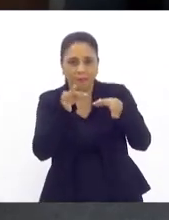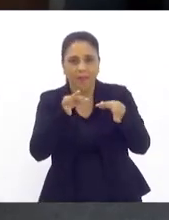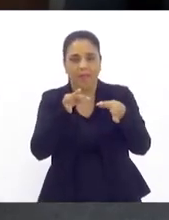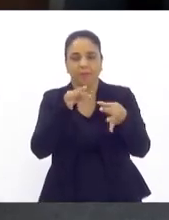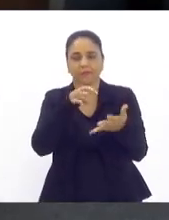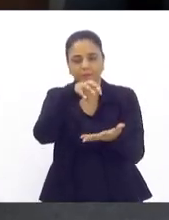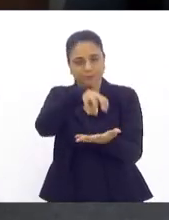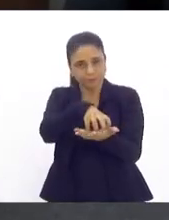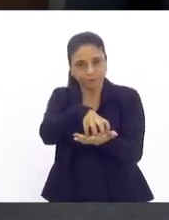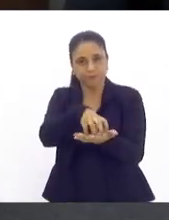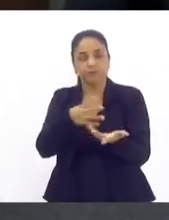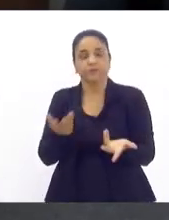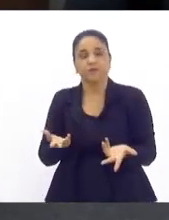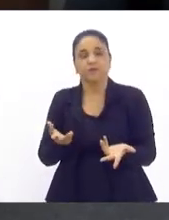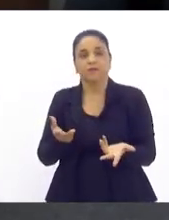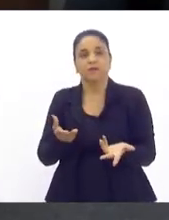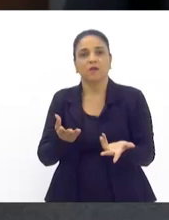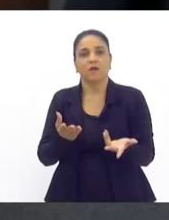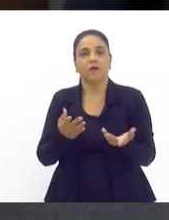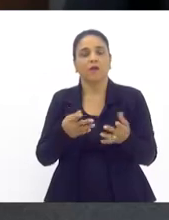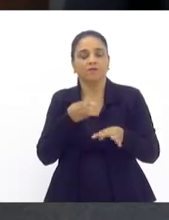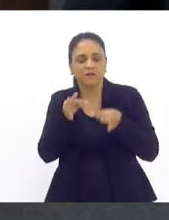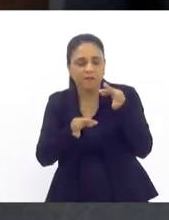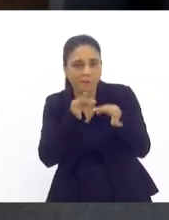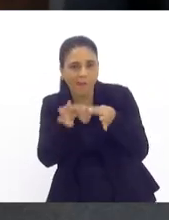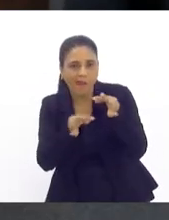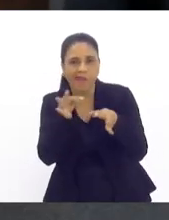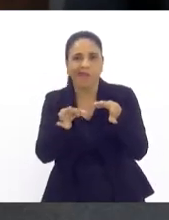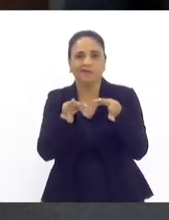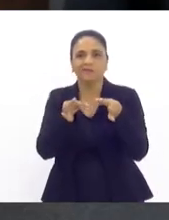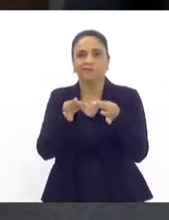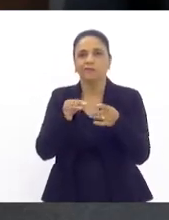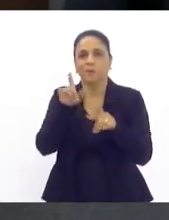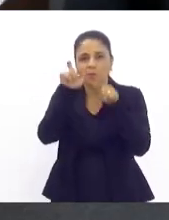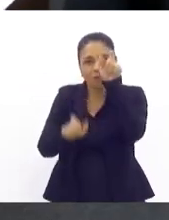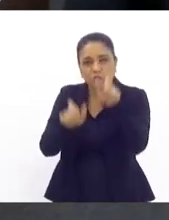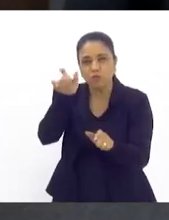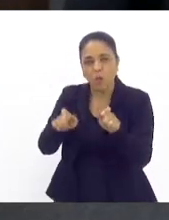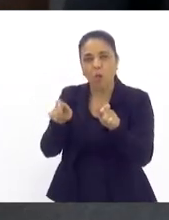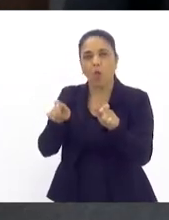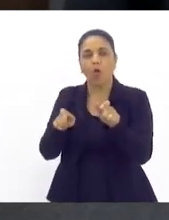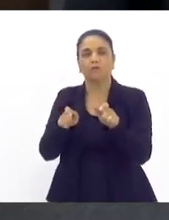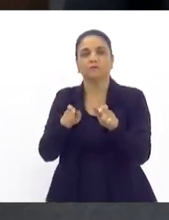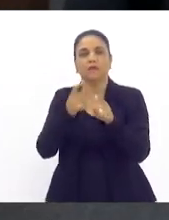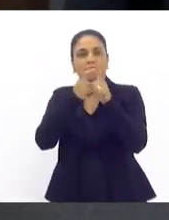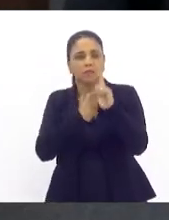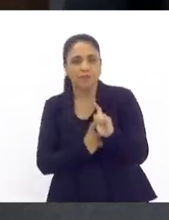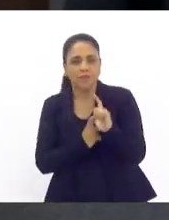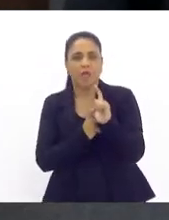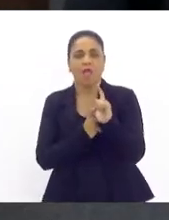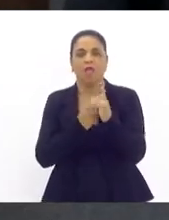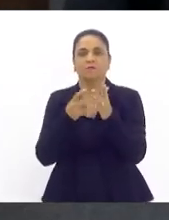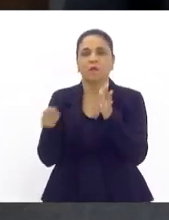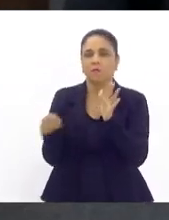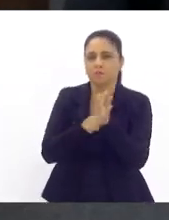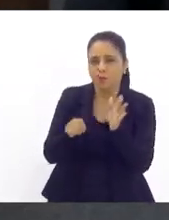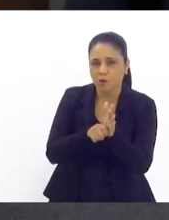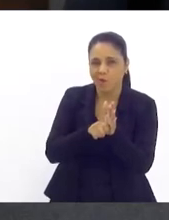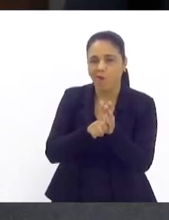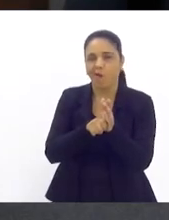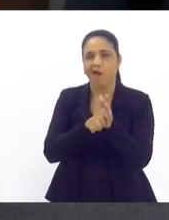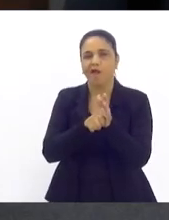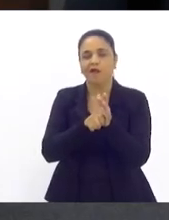são espaços que se dizem de tratamento das pessoas com dependência química, que muitas vezes não têm corpo profissional,